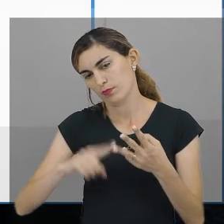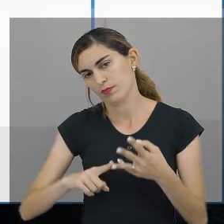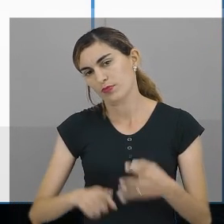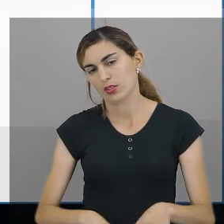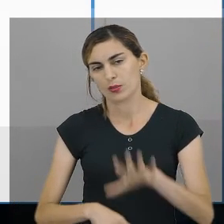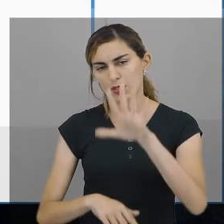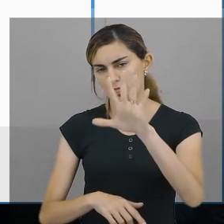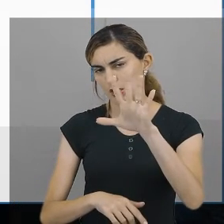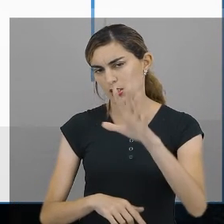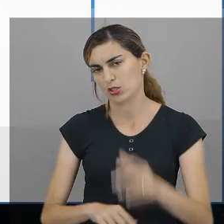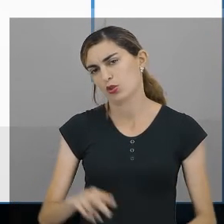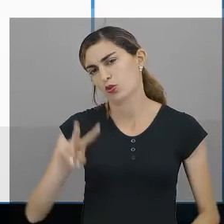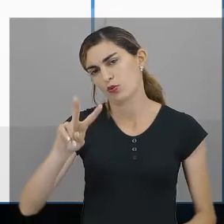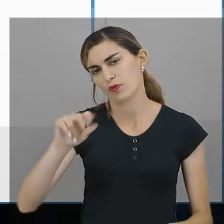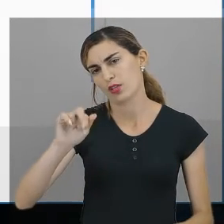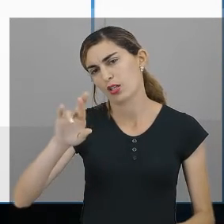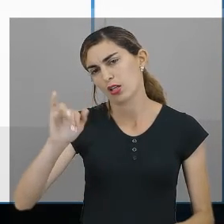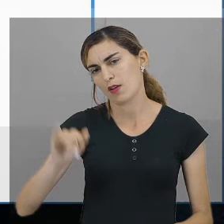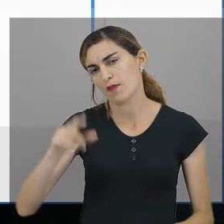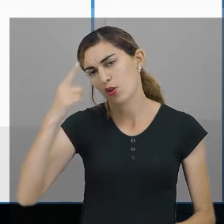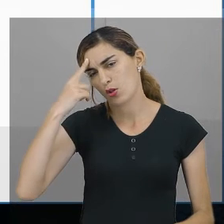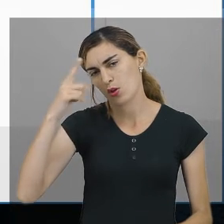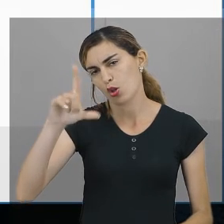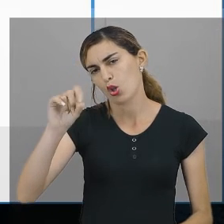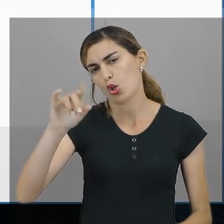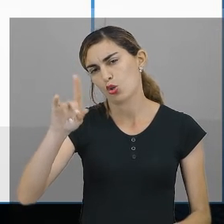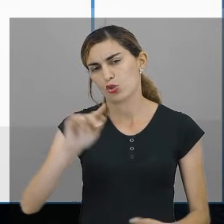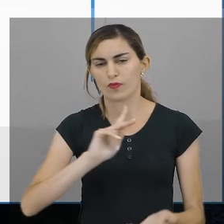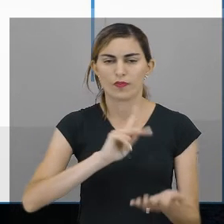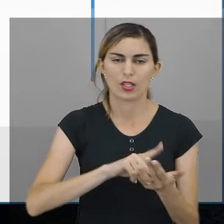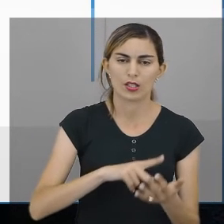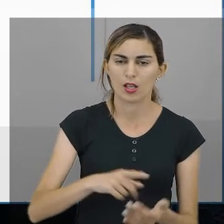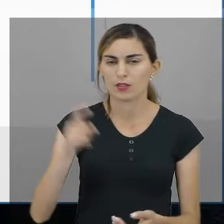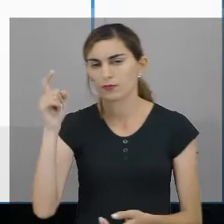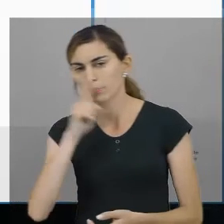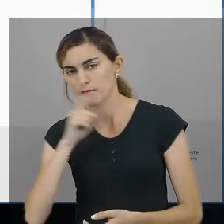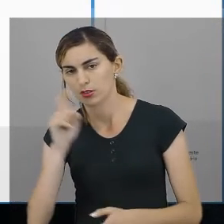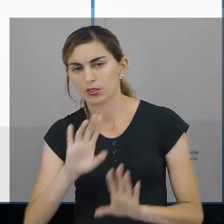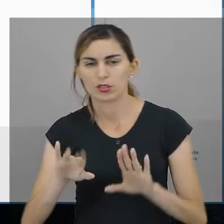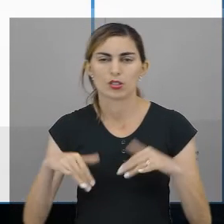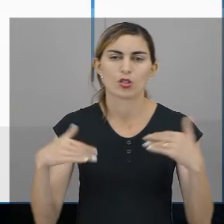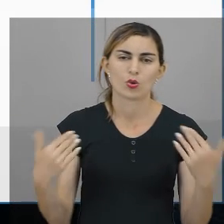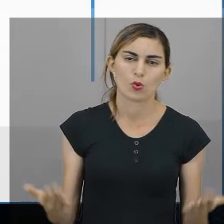5 variáveis do tipo lógico, ou seja, do tipo verdadeiro ou falso, e sem valor pré-determinado.